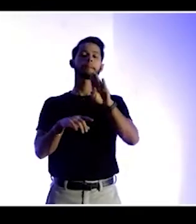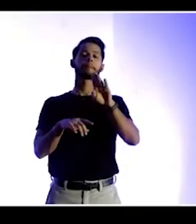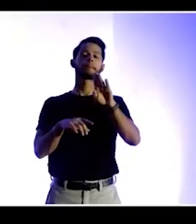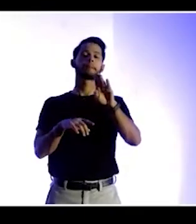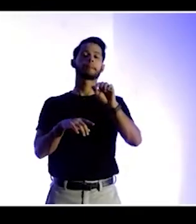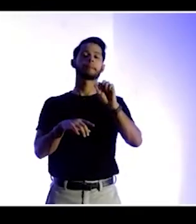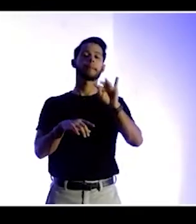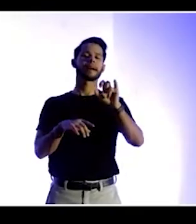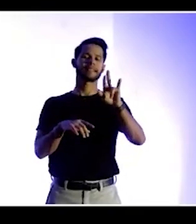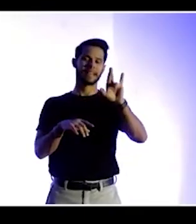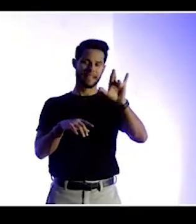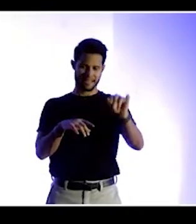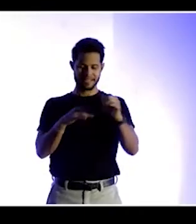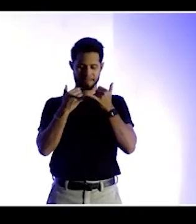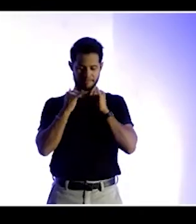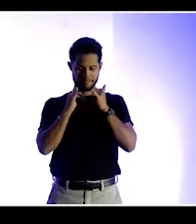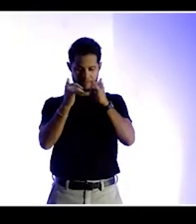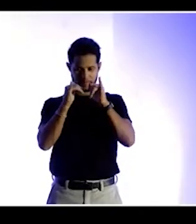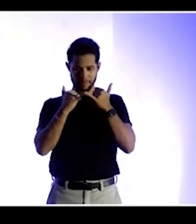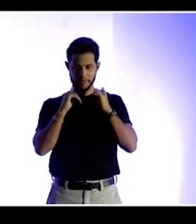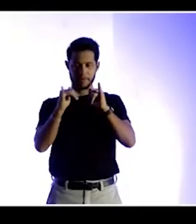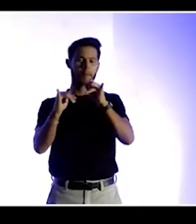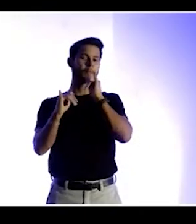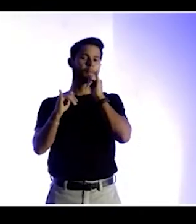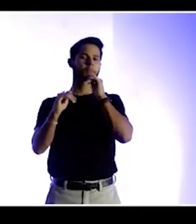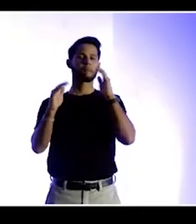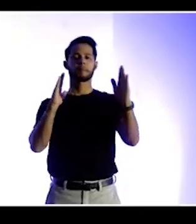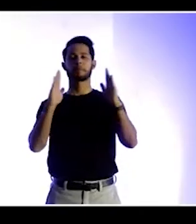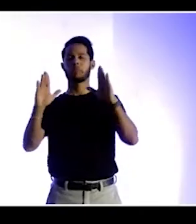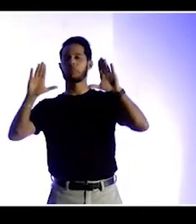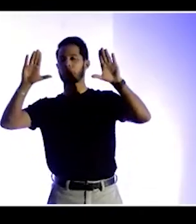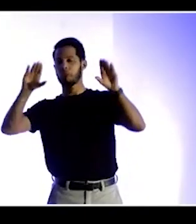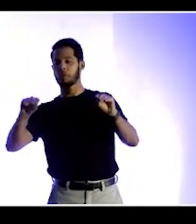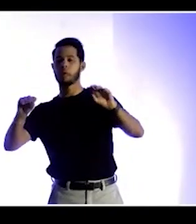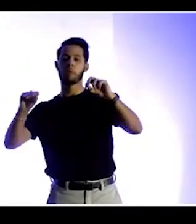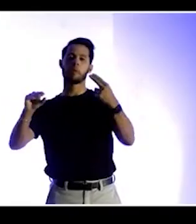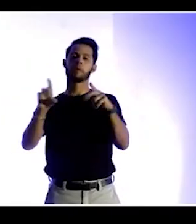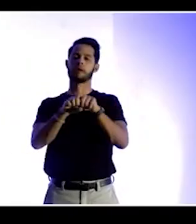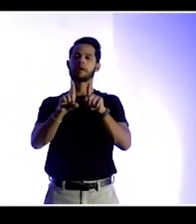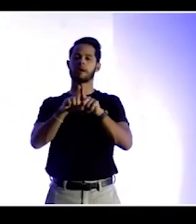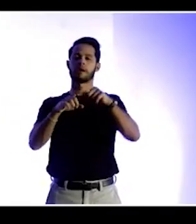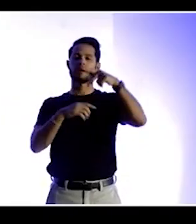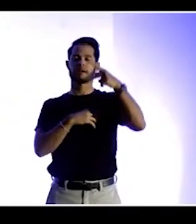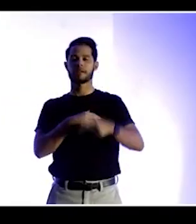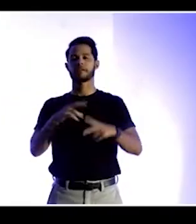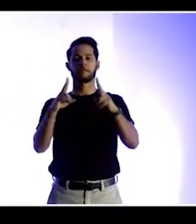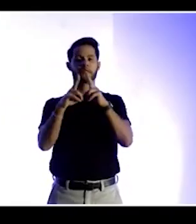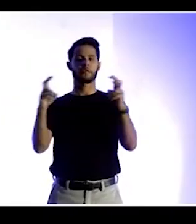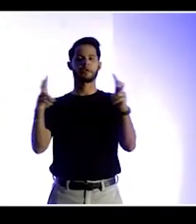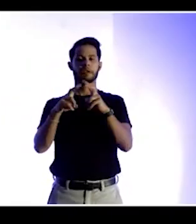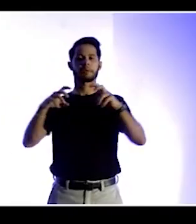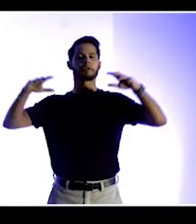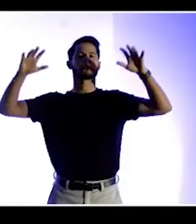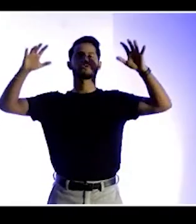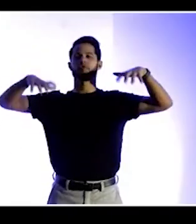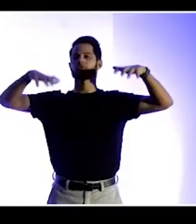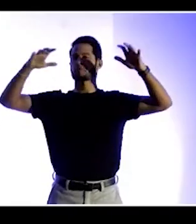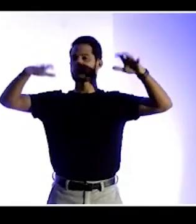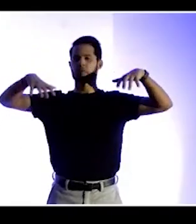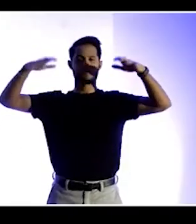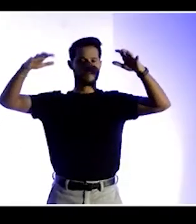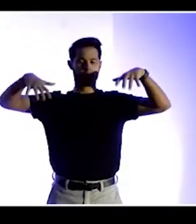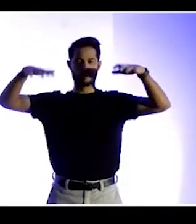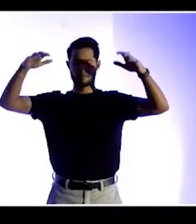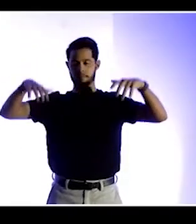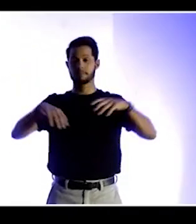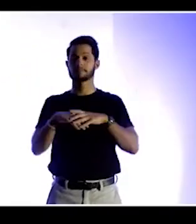uso noturno, para quando tem, como a gente passou aqui vários dias de chuva em Florianópolis, que gera menos do que consome, em vez de injetar isso na